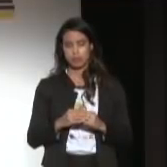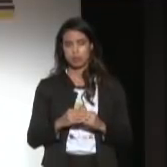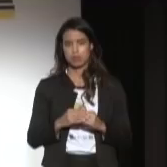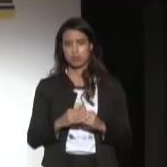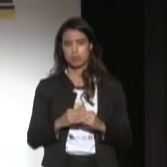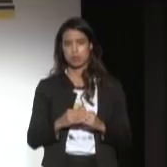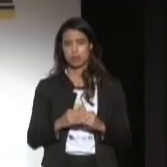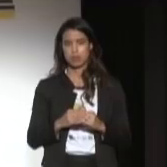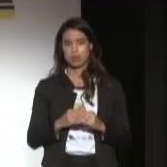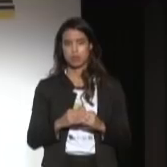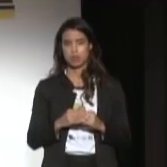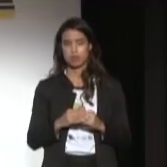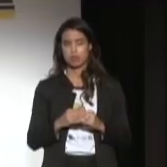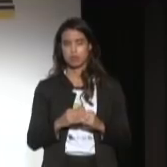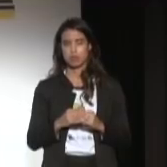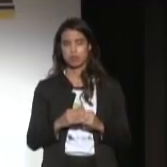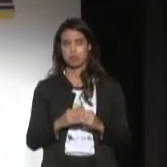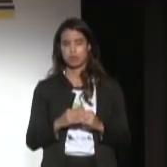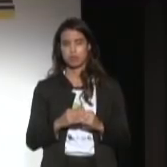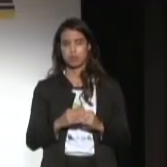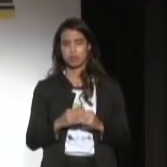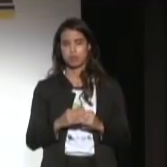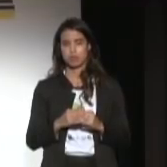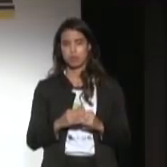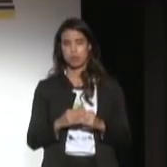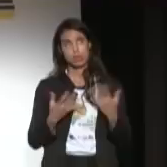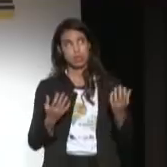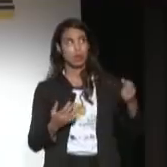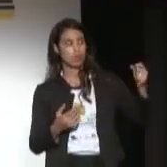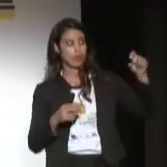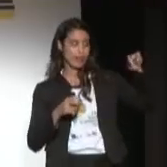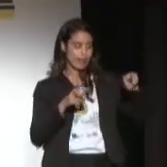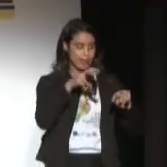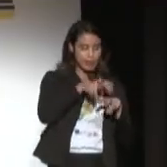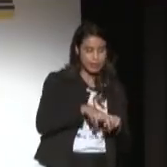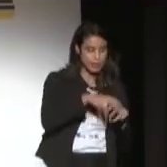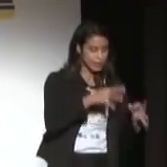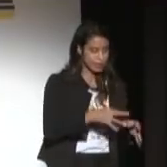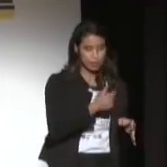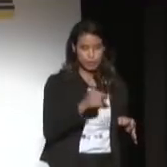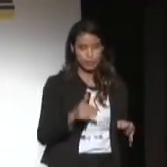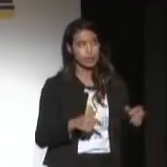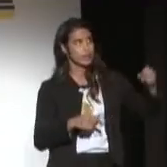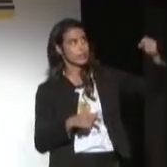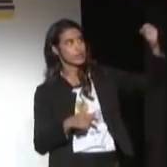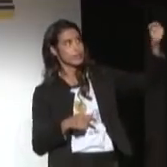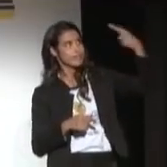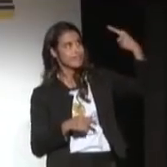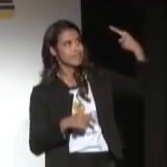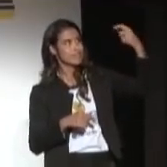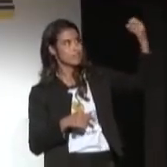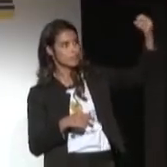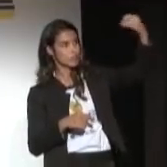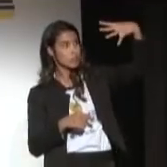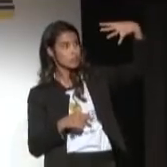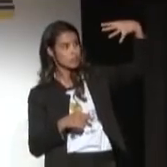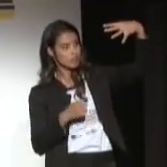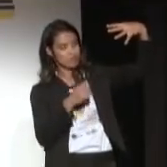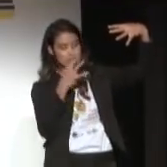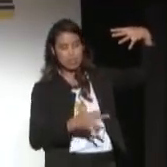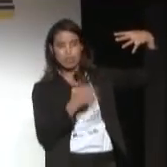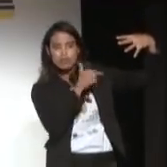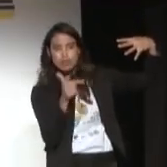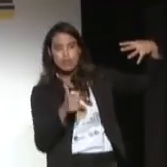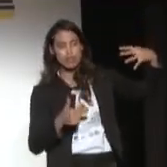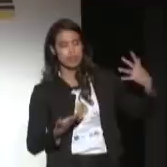Só que não é porque estamos na ausência de iluminação, de cadeira, de um espaço de melhor qualidade, que a gente agora